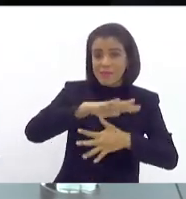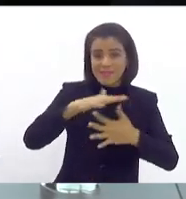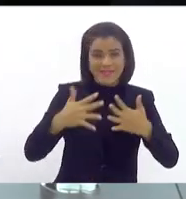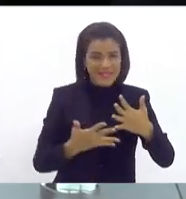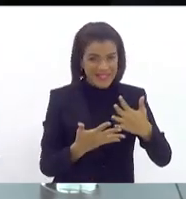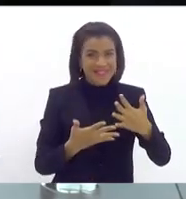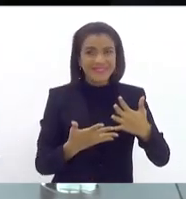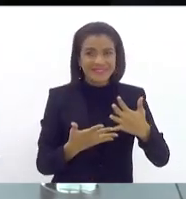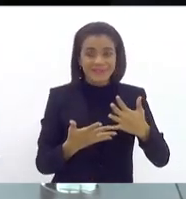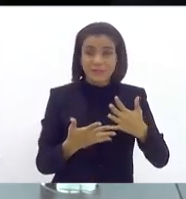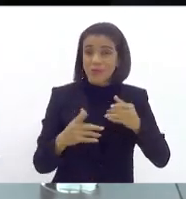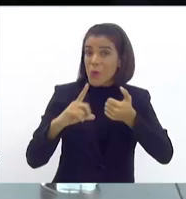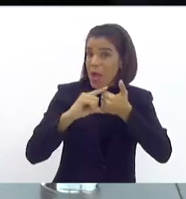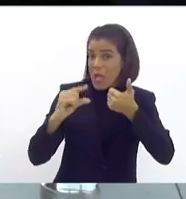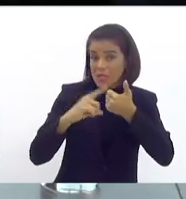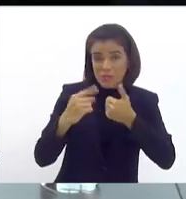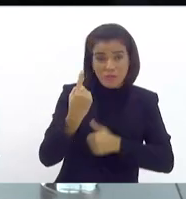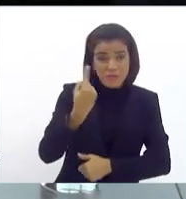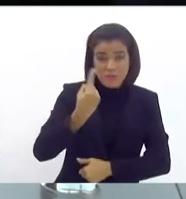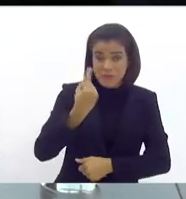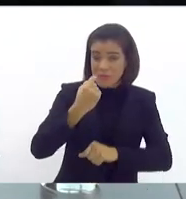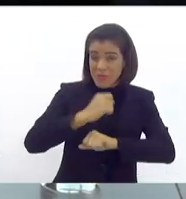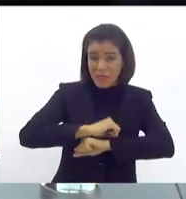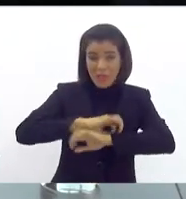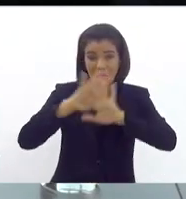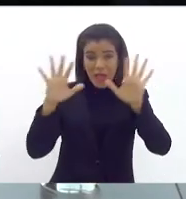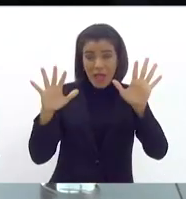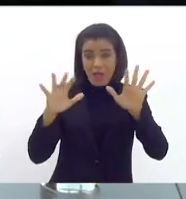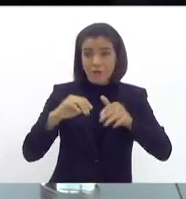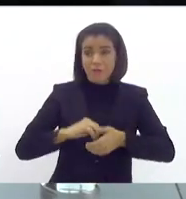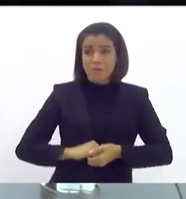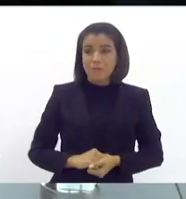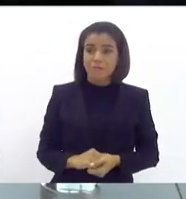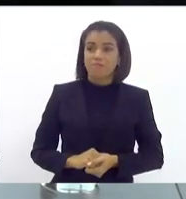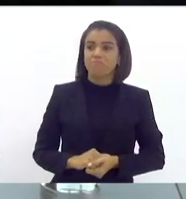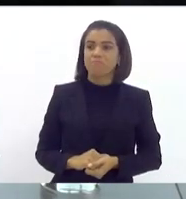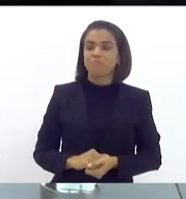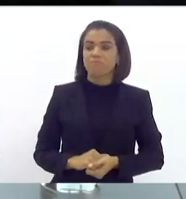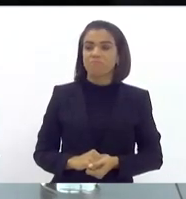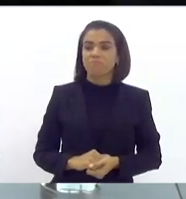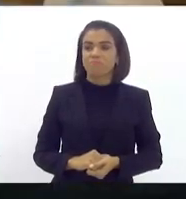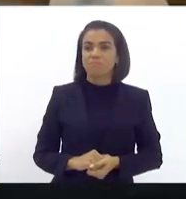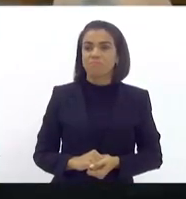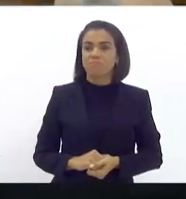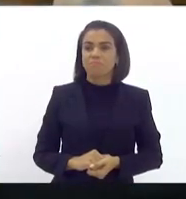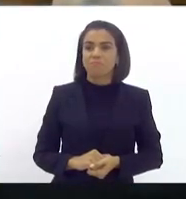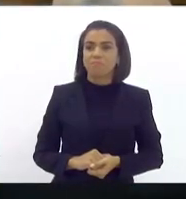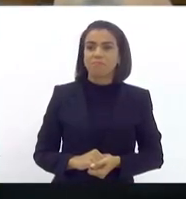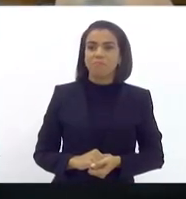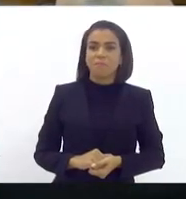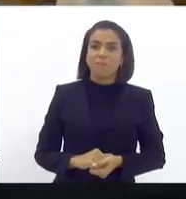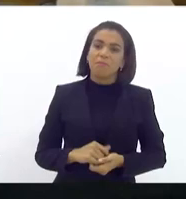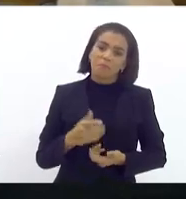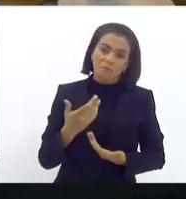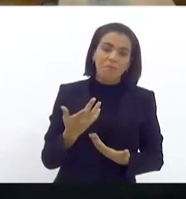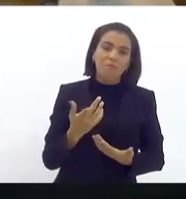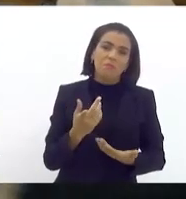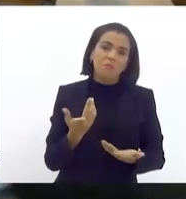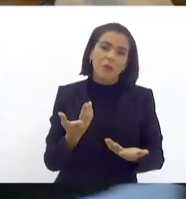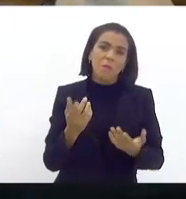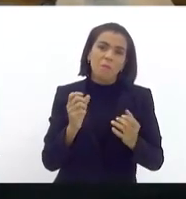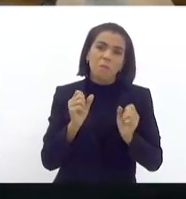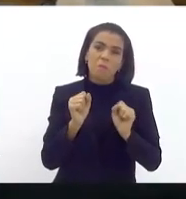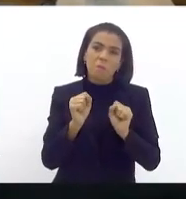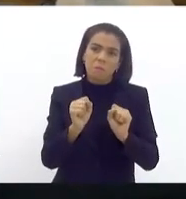está falando. O artigo 1º é claro. Eu ia fazer uma sugestão ao relator, fazer essa mudança. Acolher